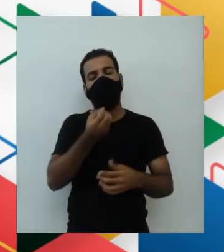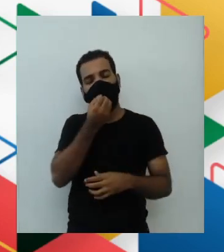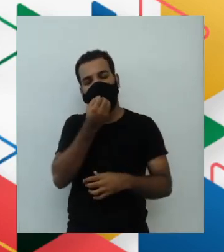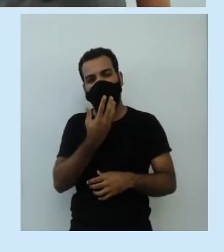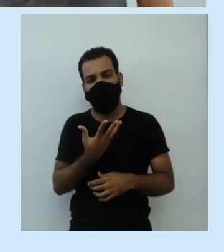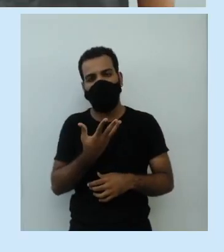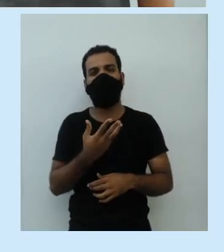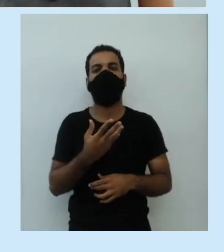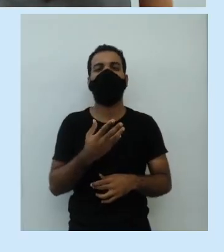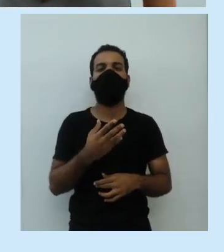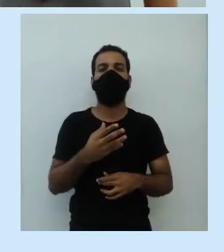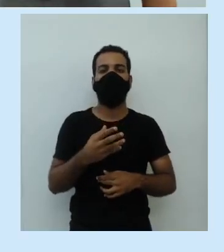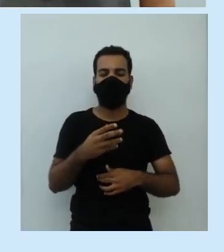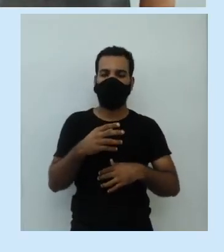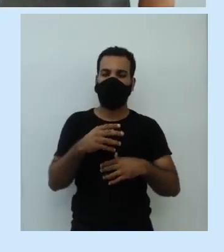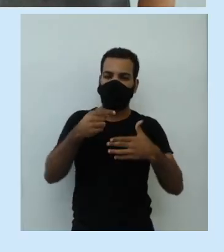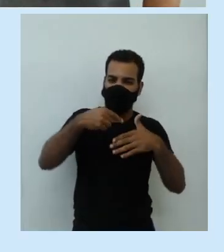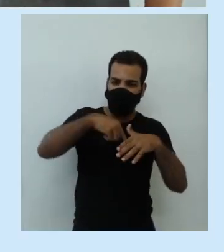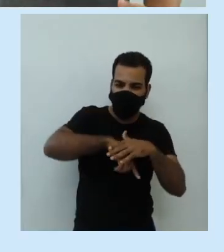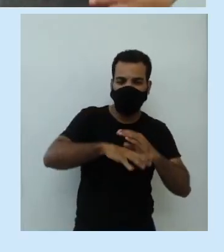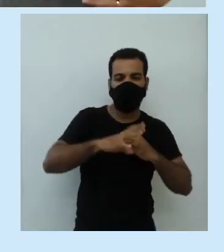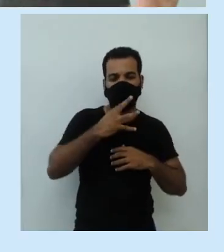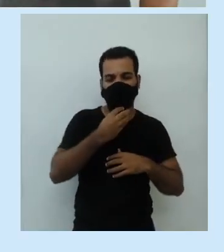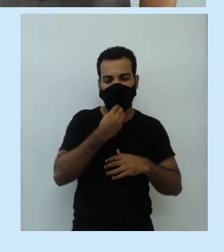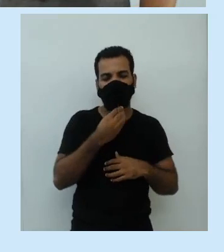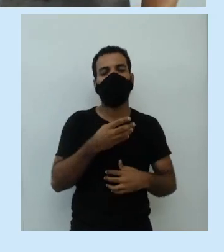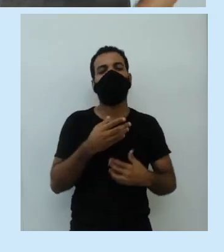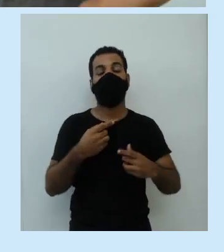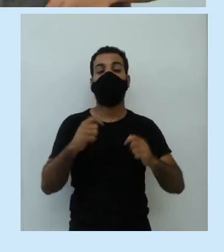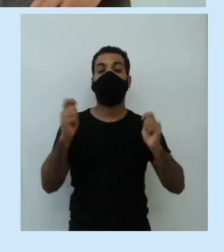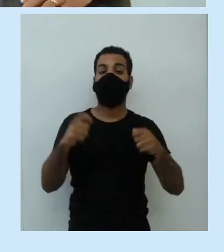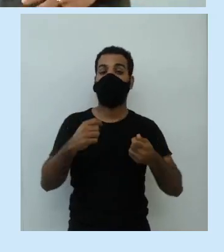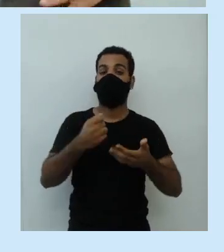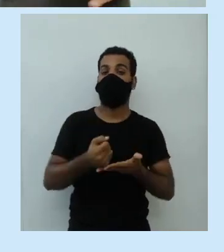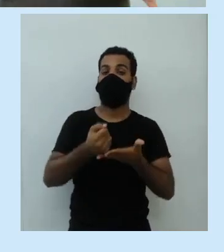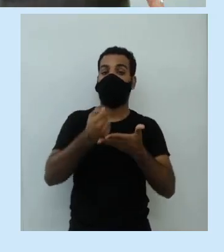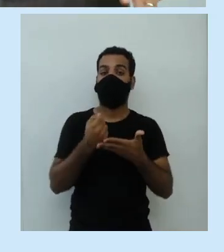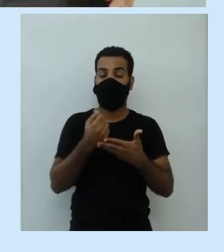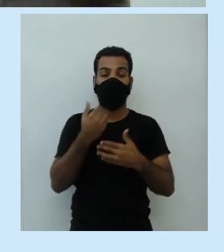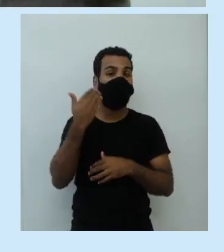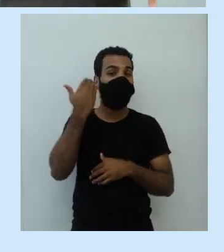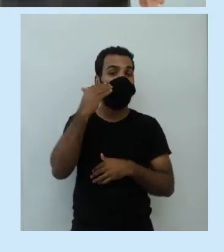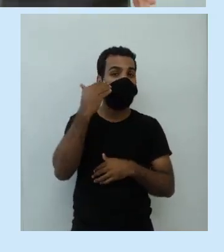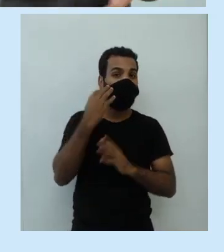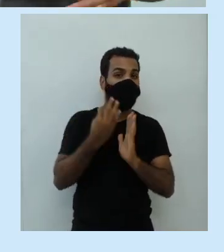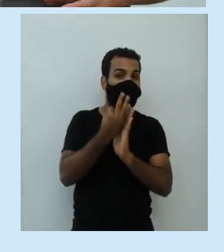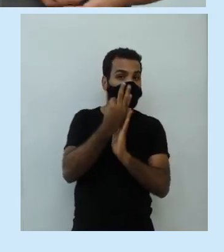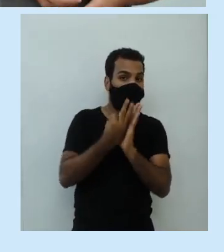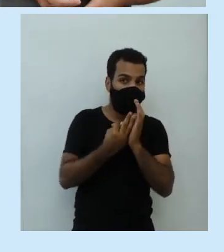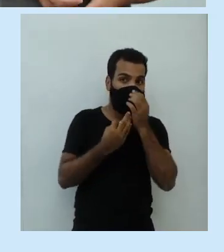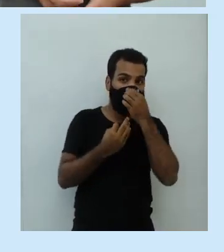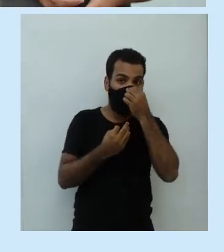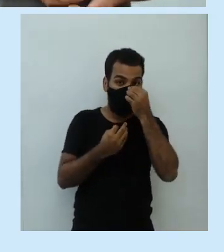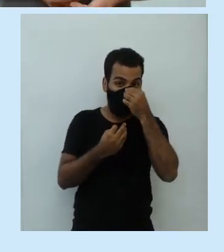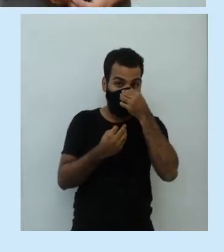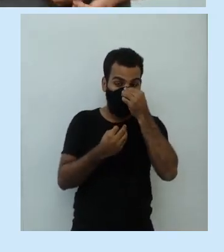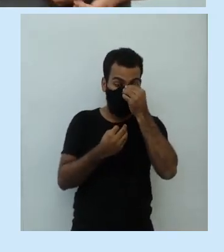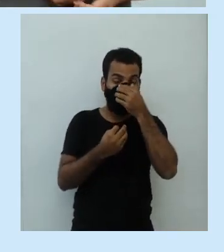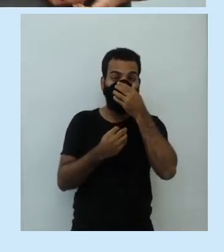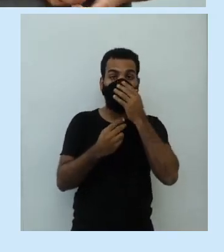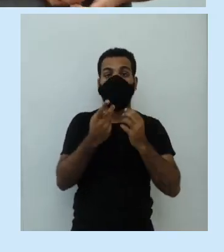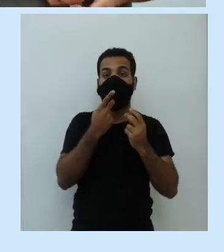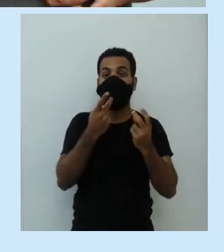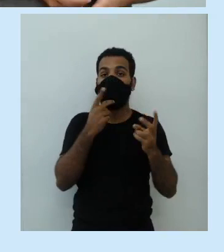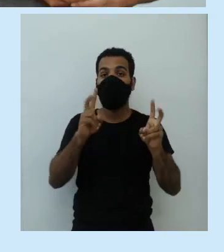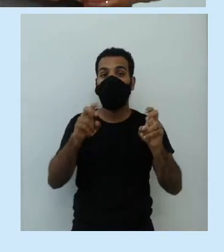aproprie desse tipo de conhecimento, porque pode te ajudar na hora do entendimento de um texto que fala sobre a